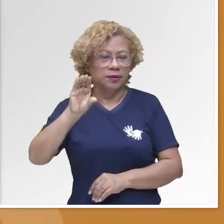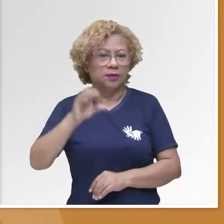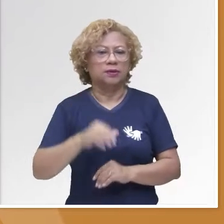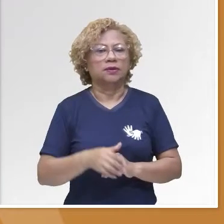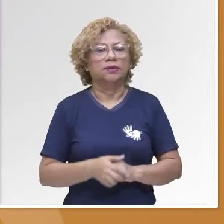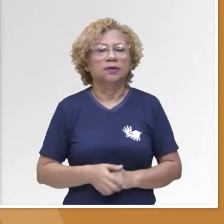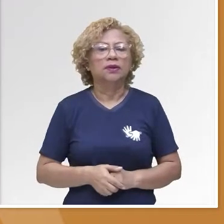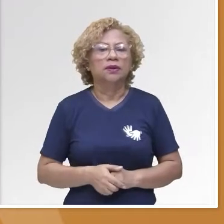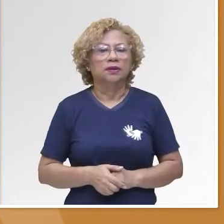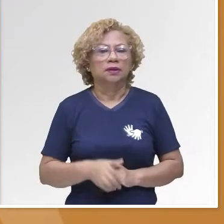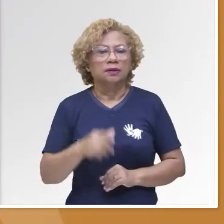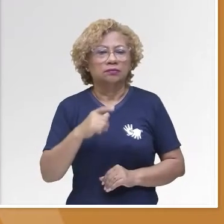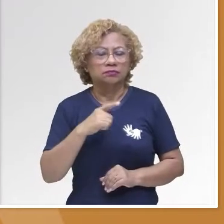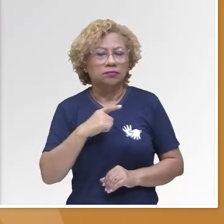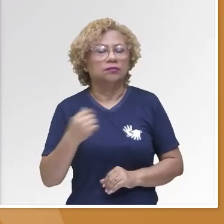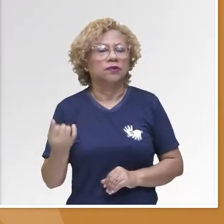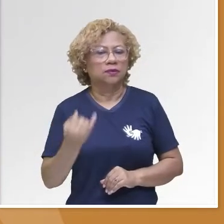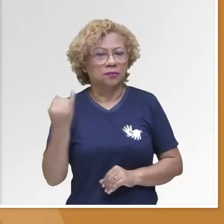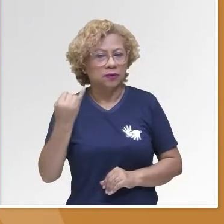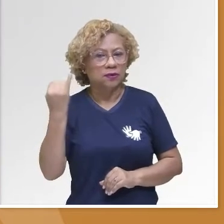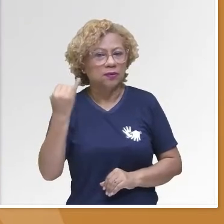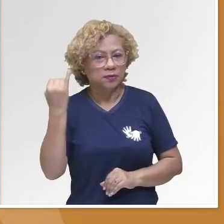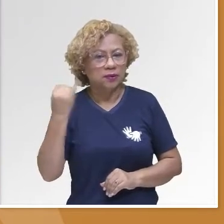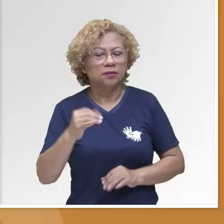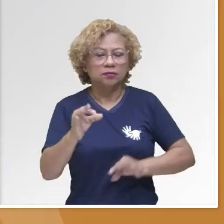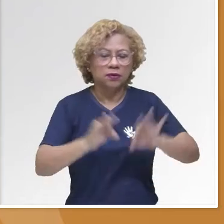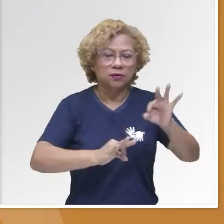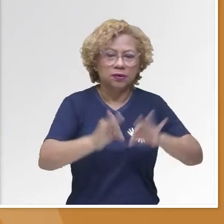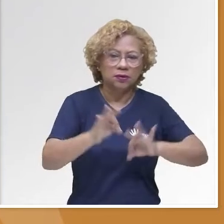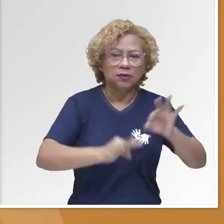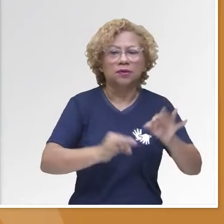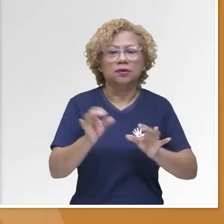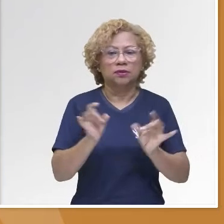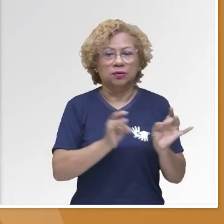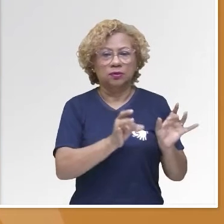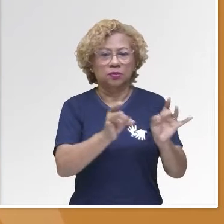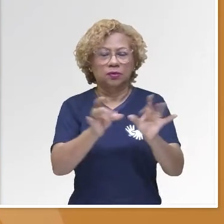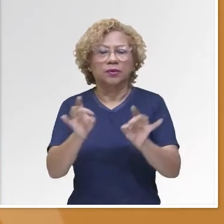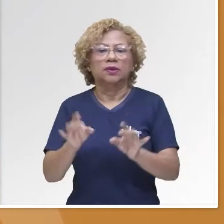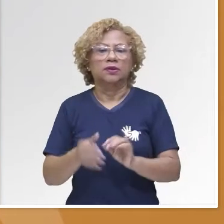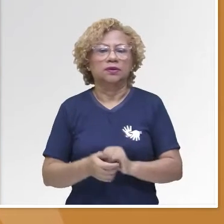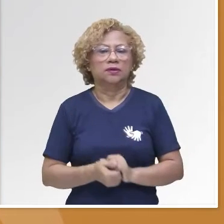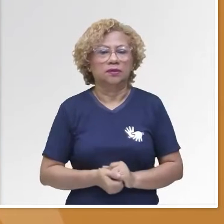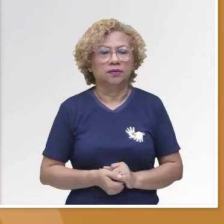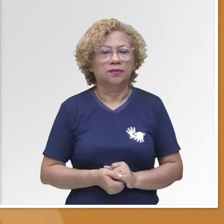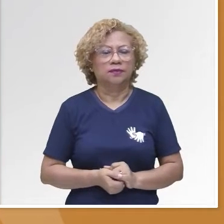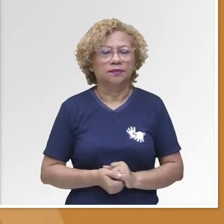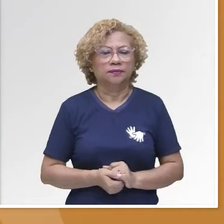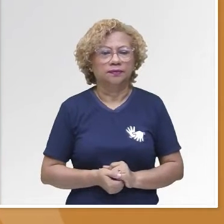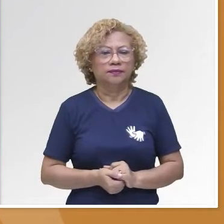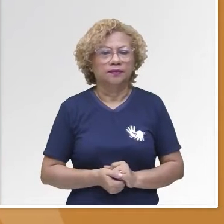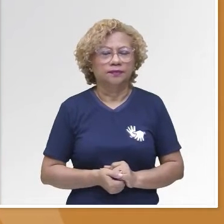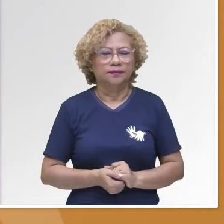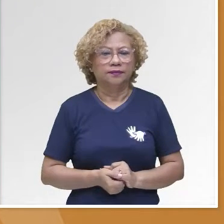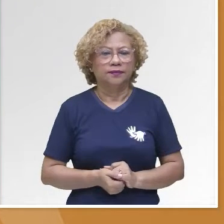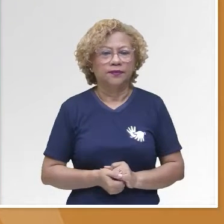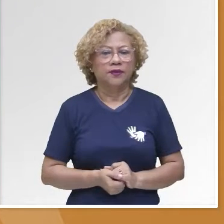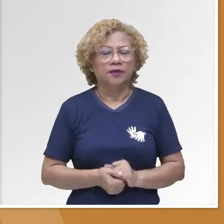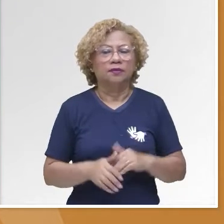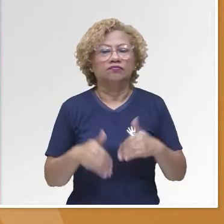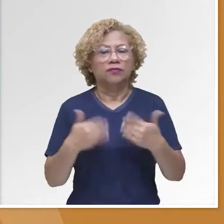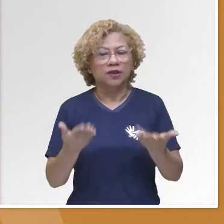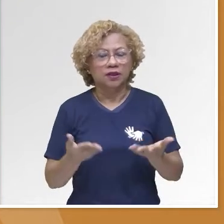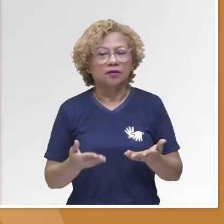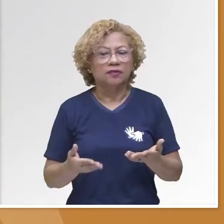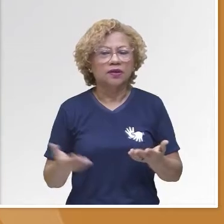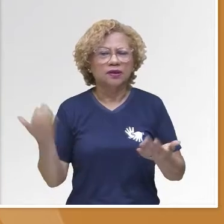Trade Organization, tá? Que é a Organização Mundial do Comércio em inglês, a WTO. Então, a OMC, gente, a gente escuta